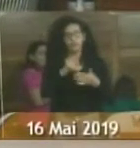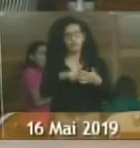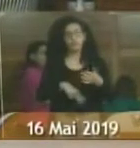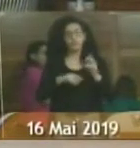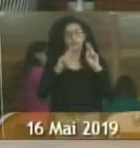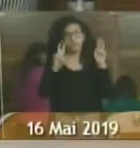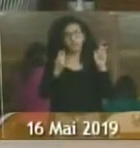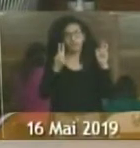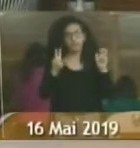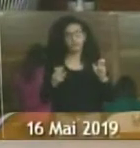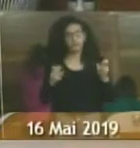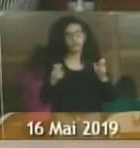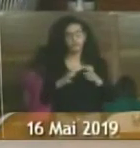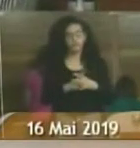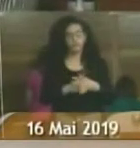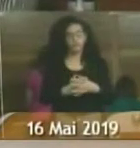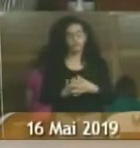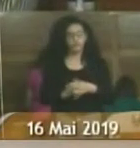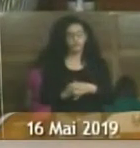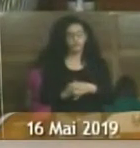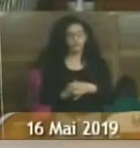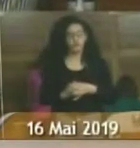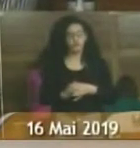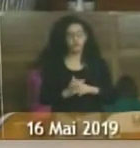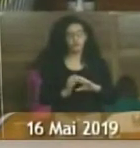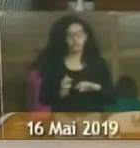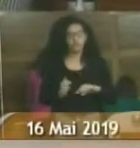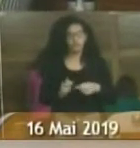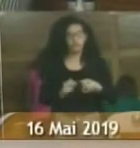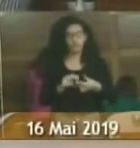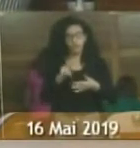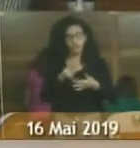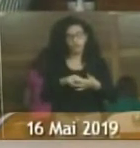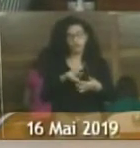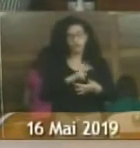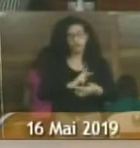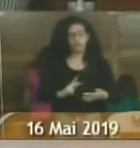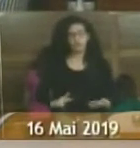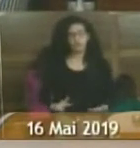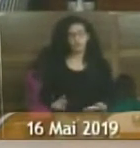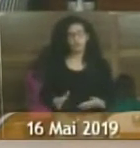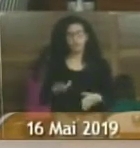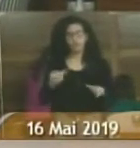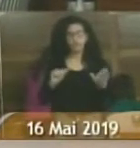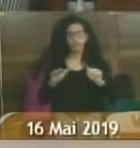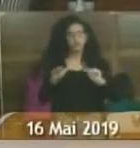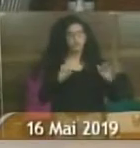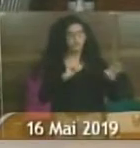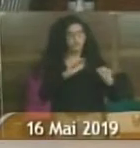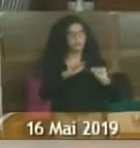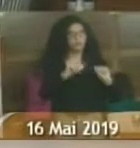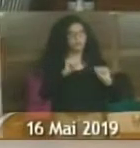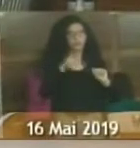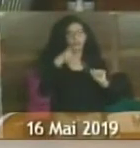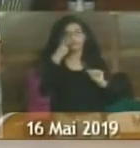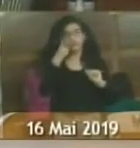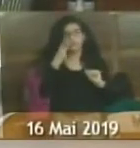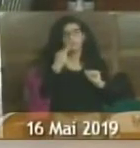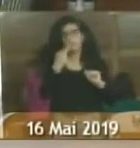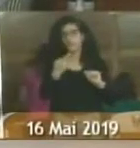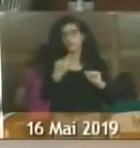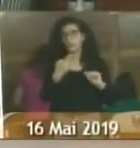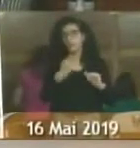das matérias constantes no expediente. Após essa leitura, o senhor presidente passou a chamar os vereadores que falariam